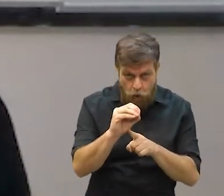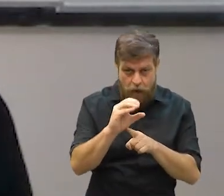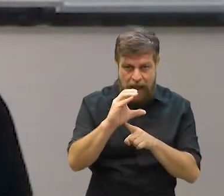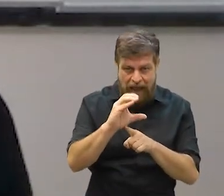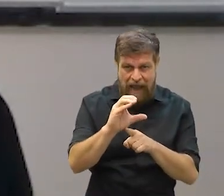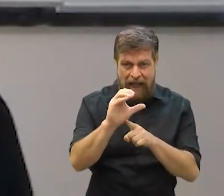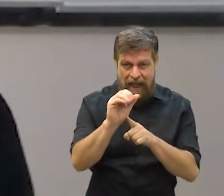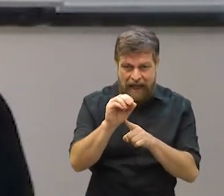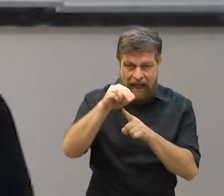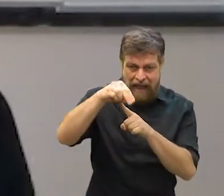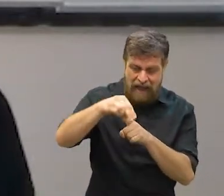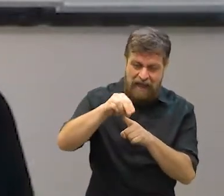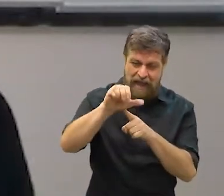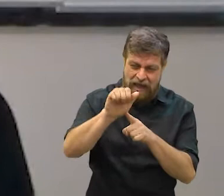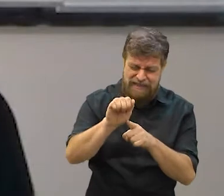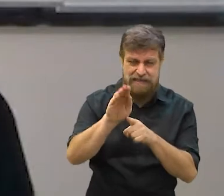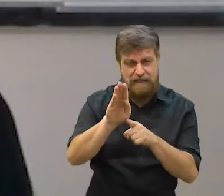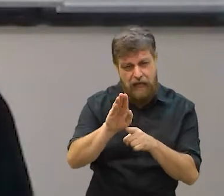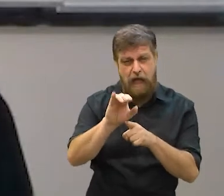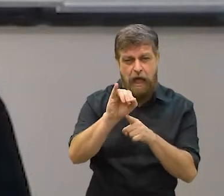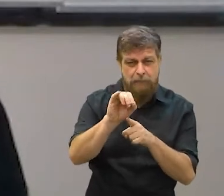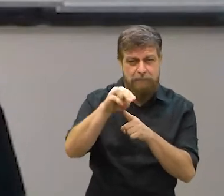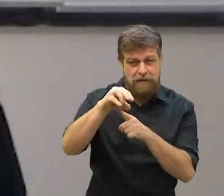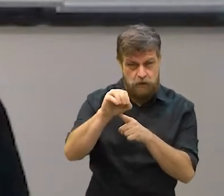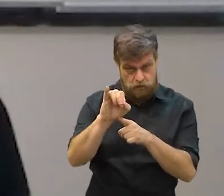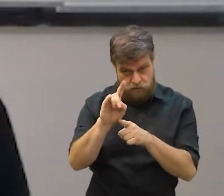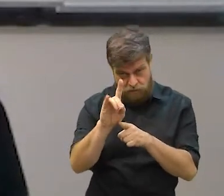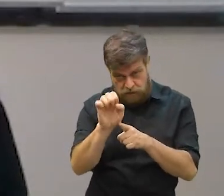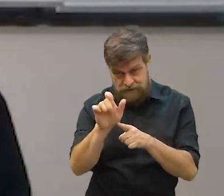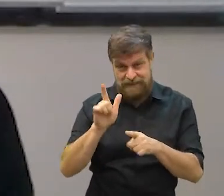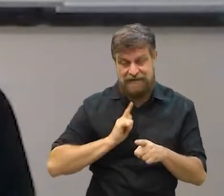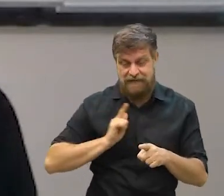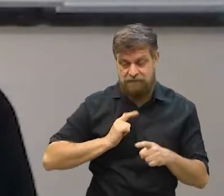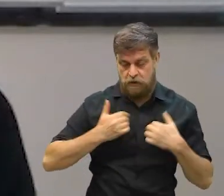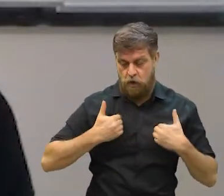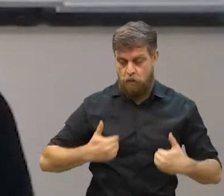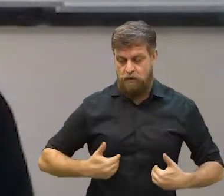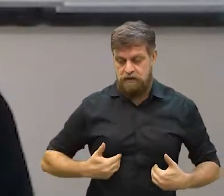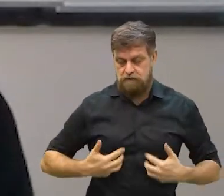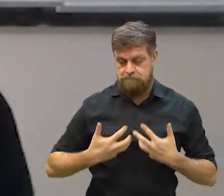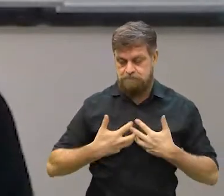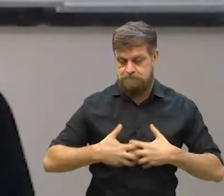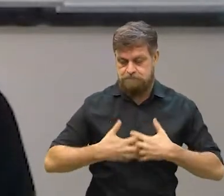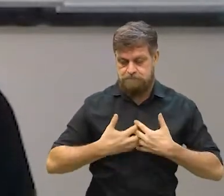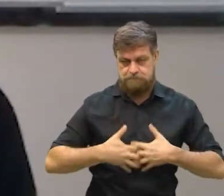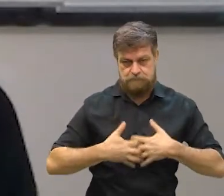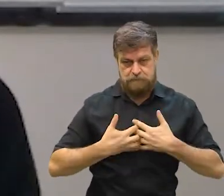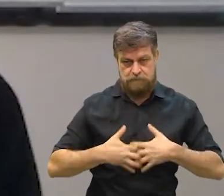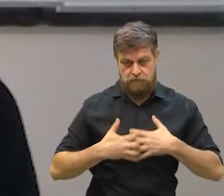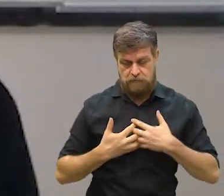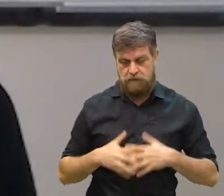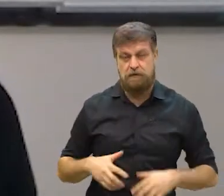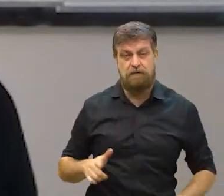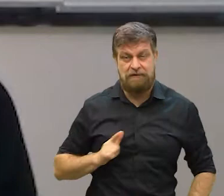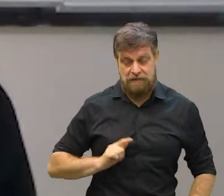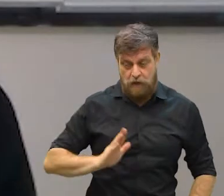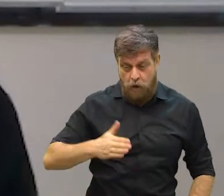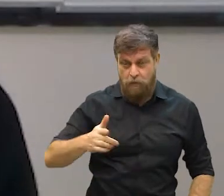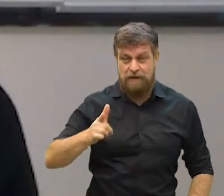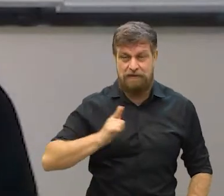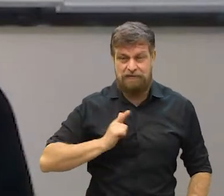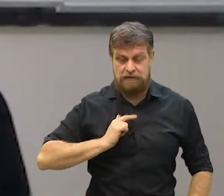a capacidade de reequilibrar o organismo. Então, ele só entra em ação quando existe